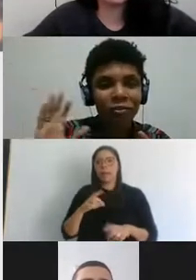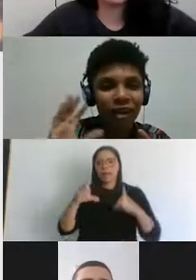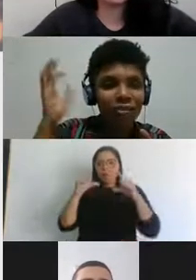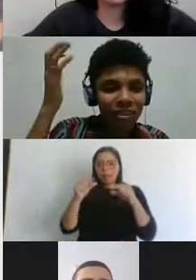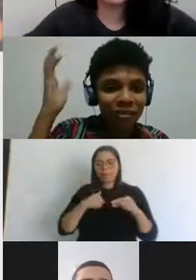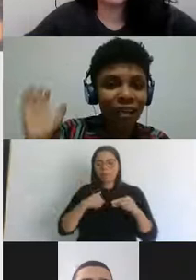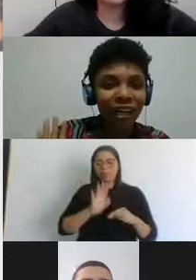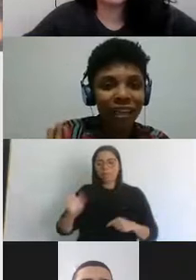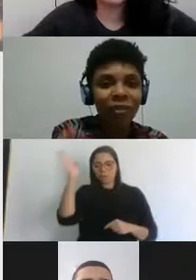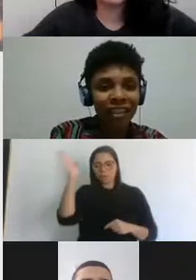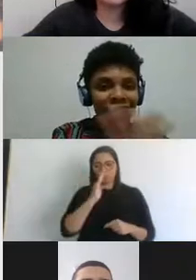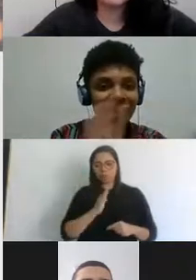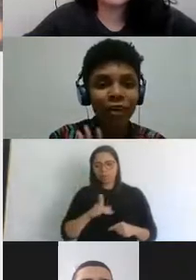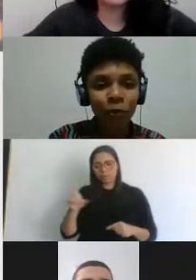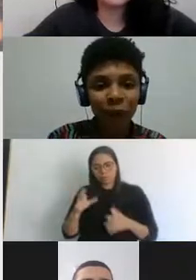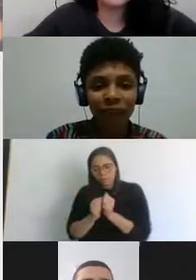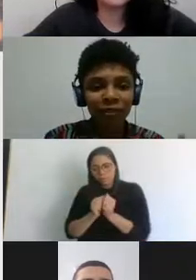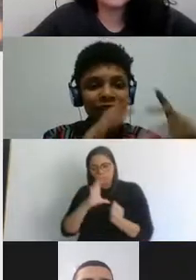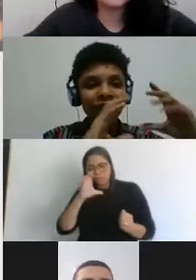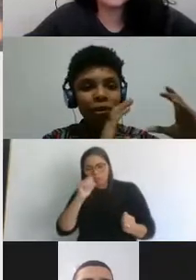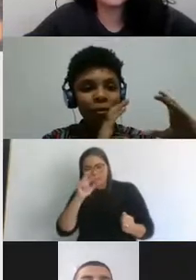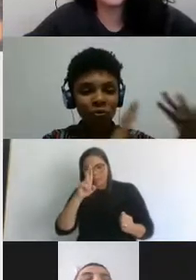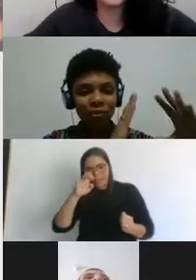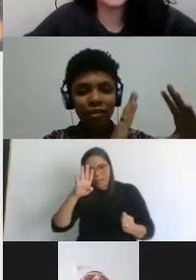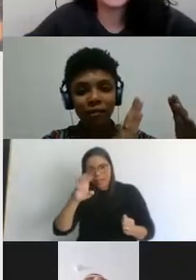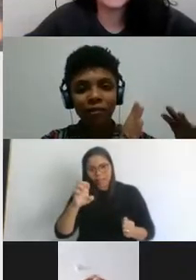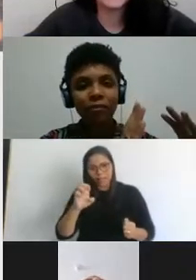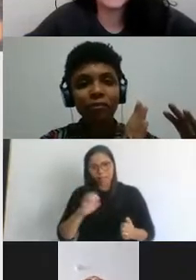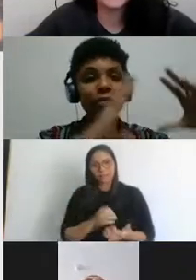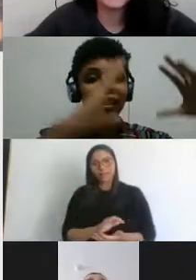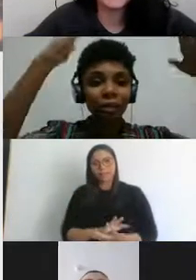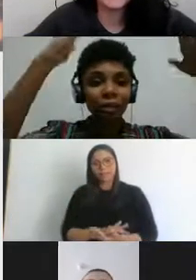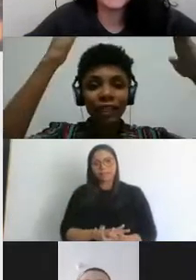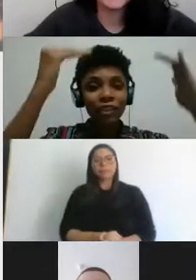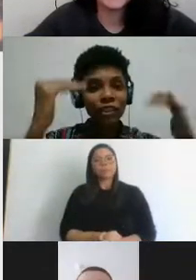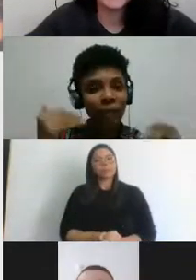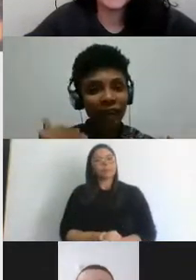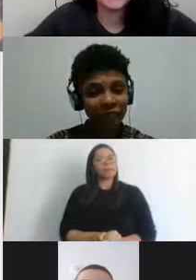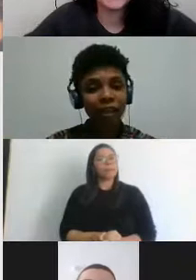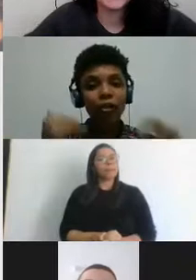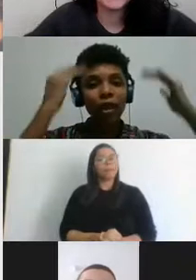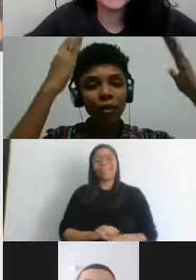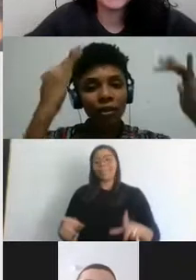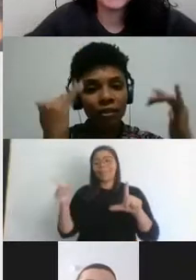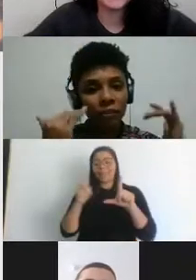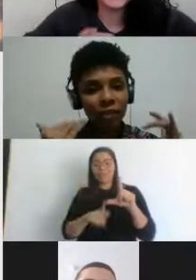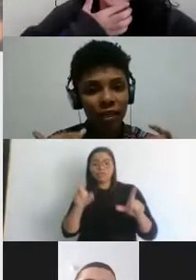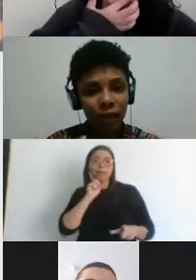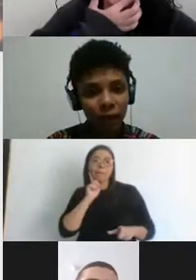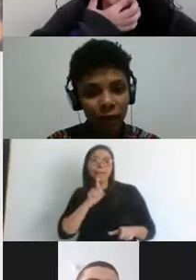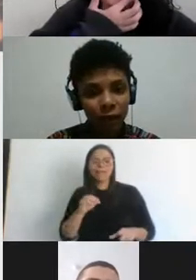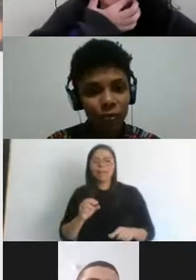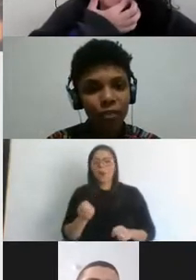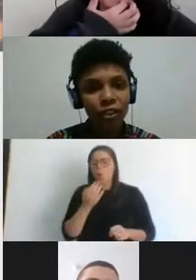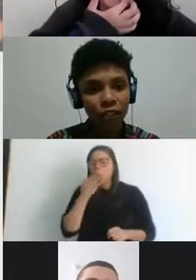uma discussão do Brasil fazer parte do Caribe aí que é outro babado depois a gente pode conversar então e Latina América qual a importância